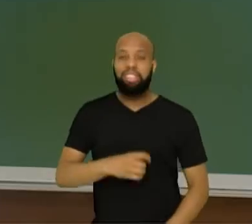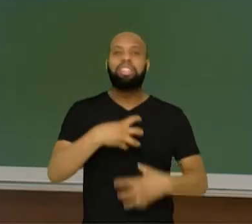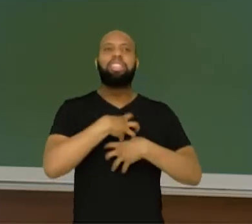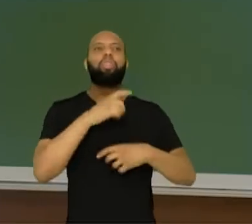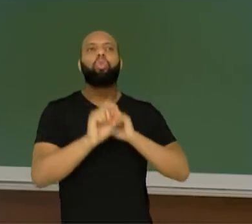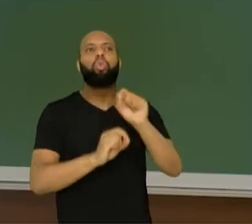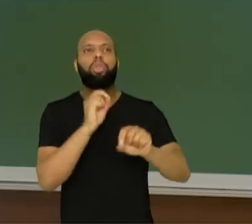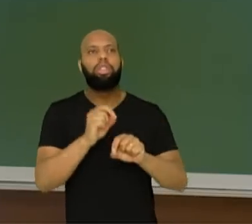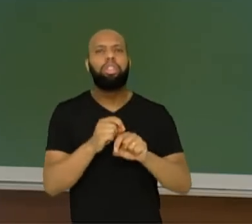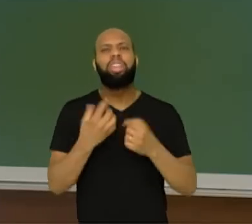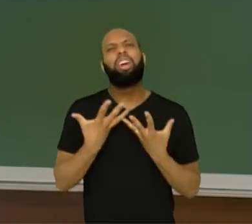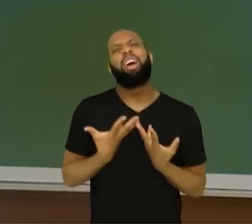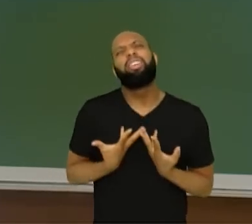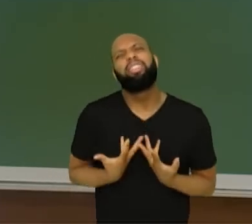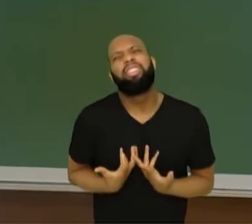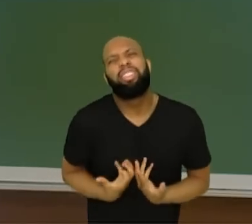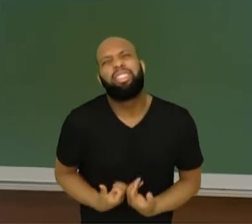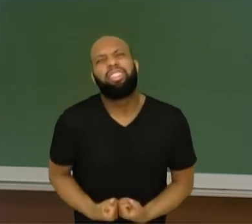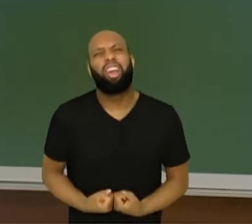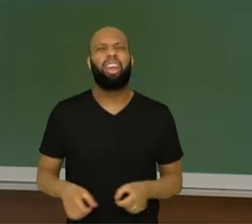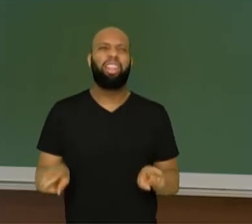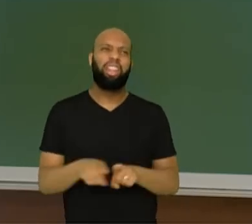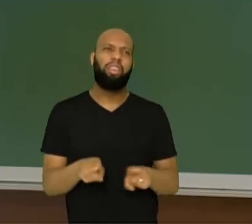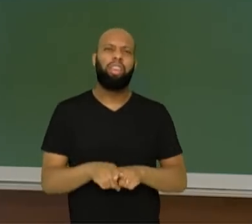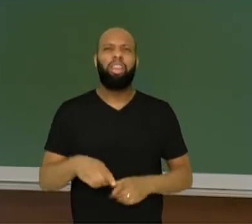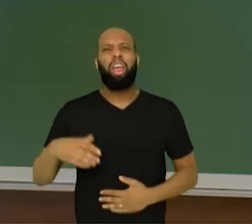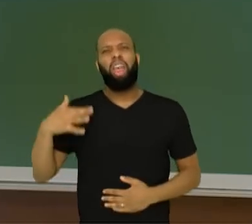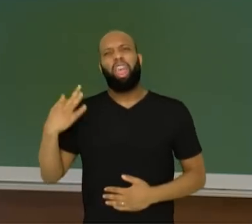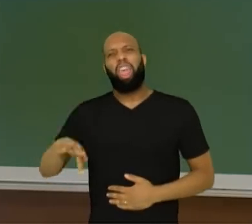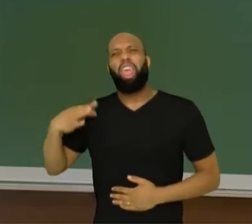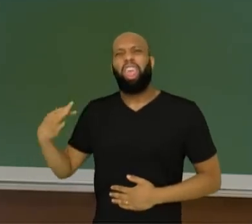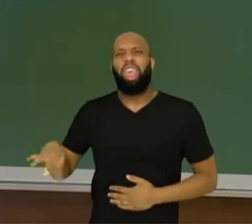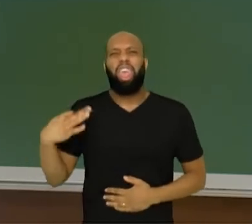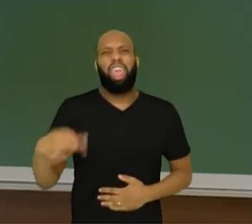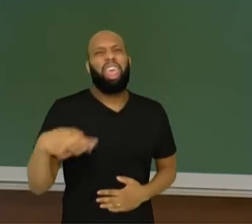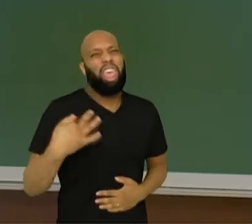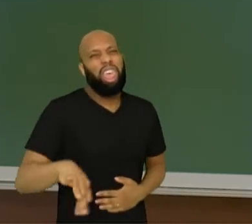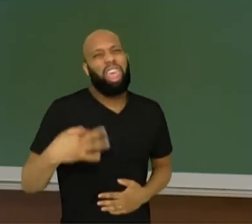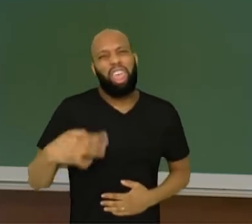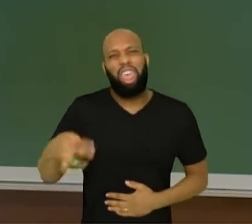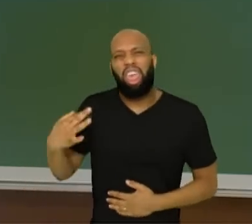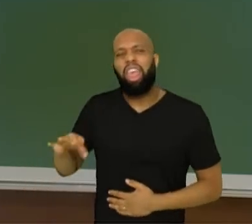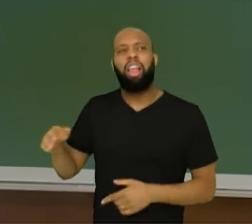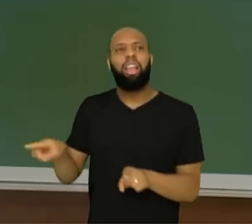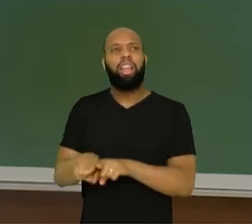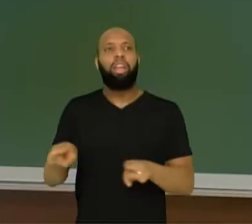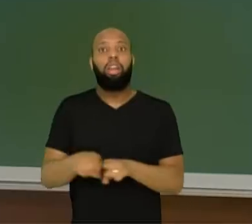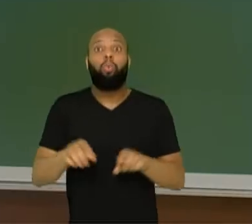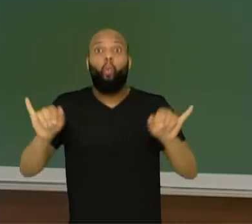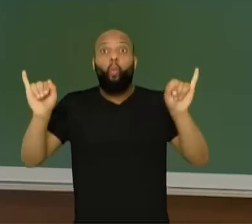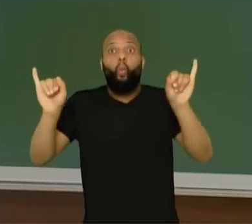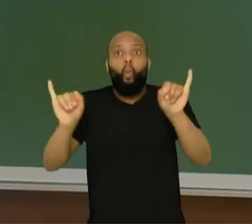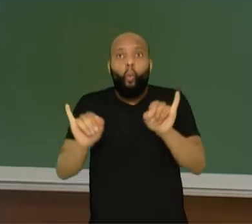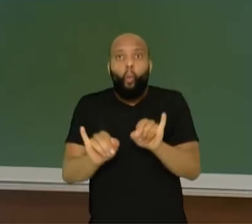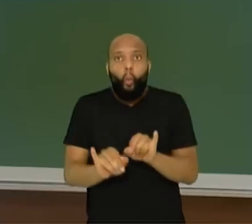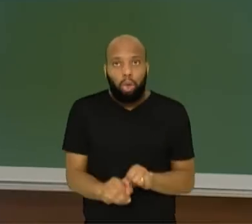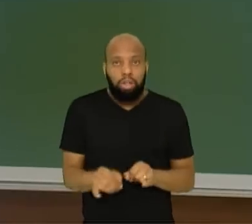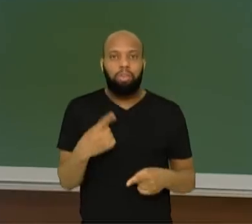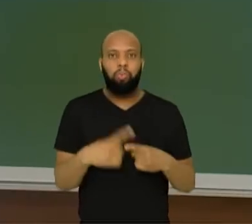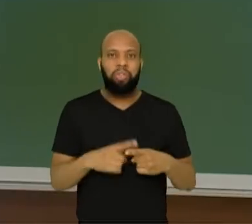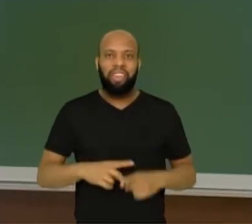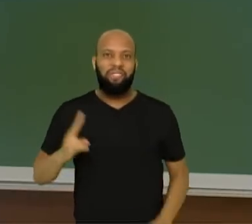sente? Cansaço, dores abdominais, porque fica na região do intestino, emagrecimento, porque uma parte